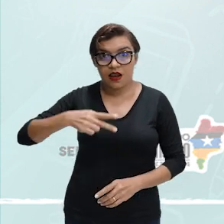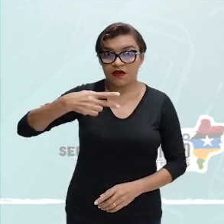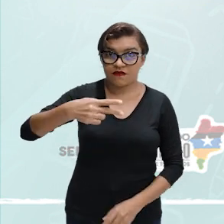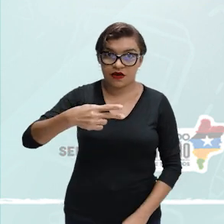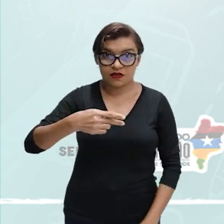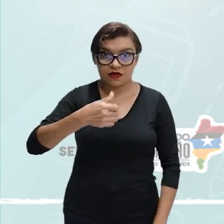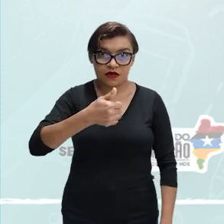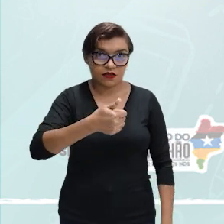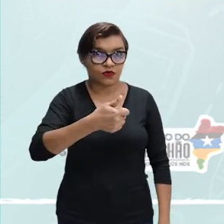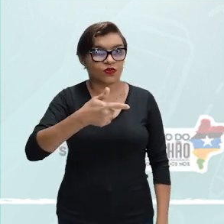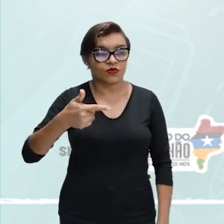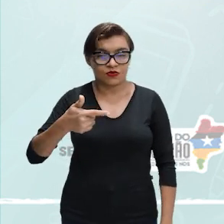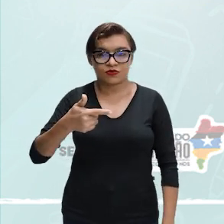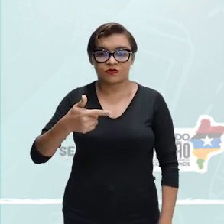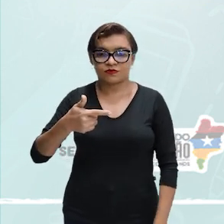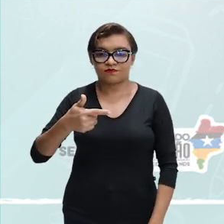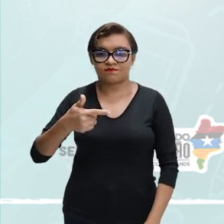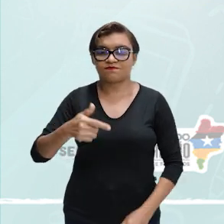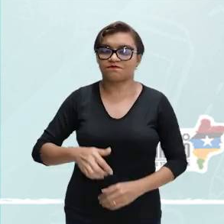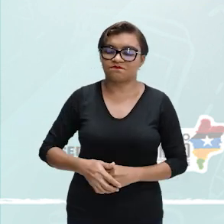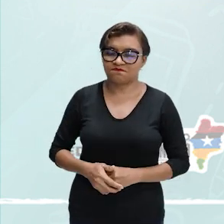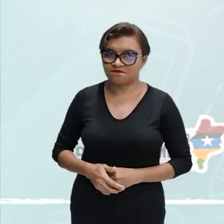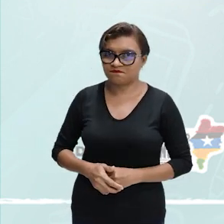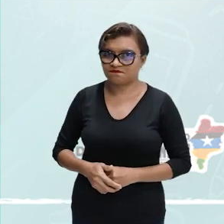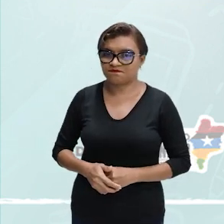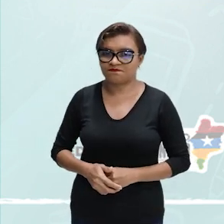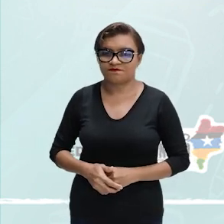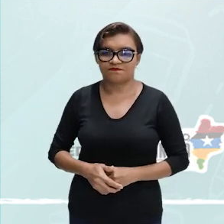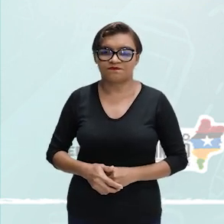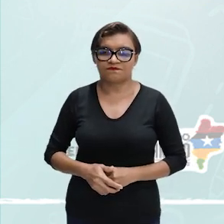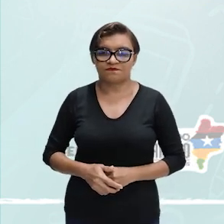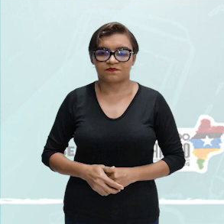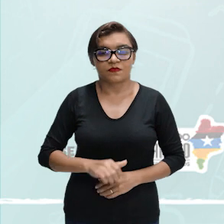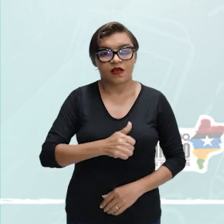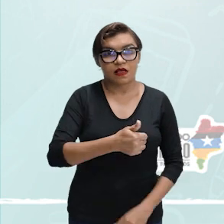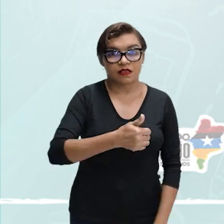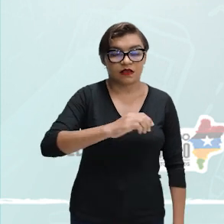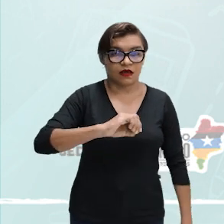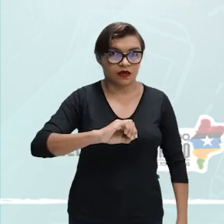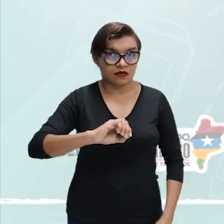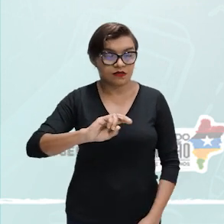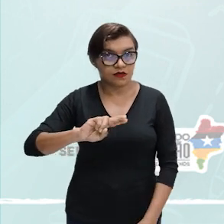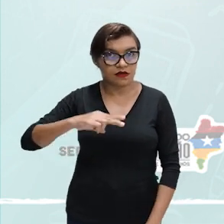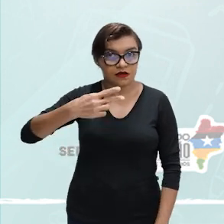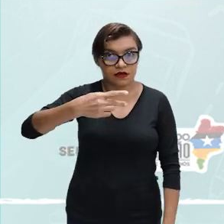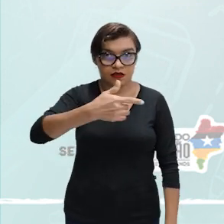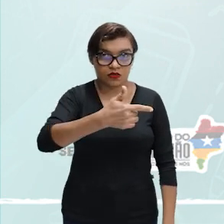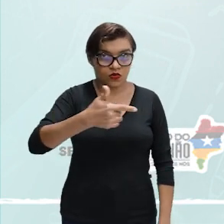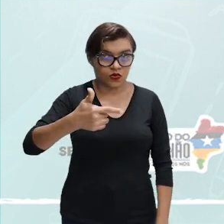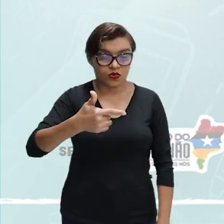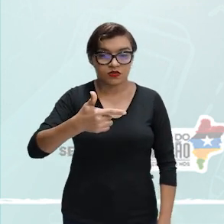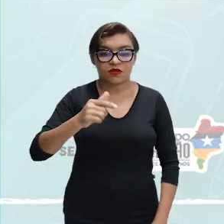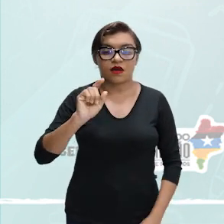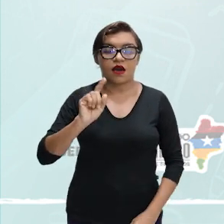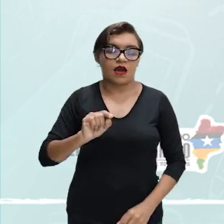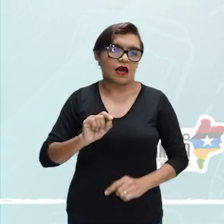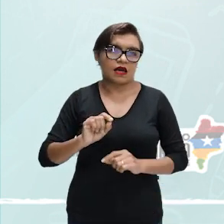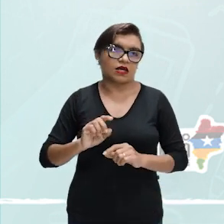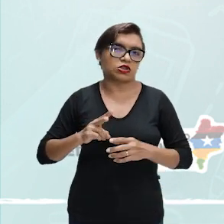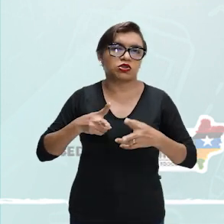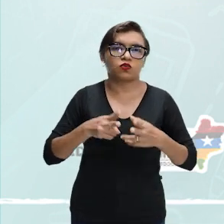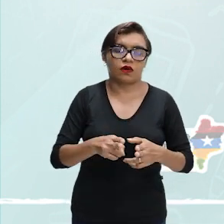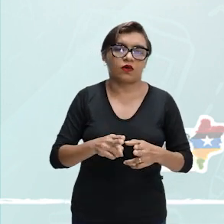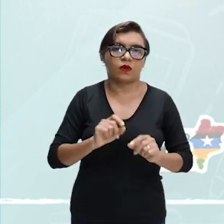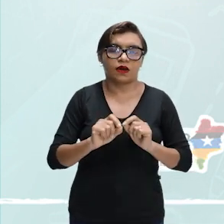10 a 12, né, positivo. Ok? 10 a 12 é o mesmo que eu multiplicar por 10 acompanhado de 12